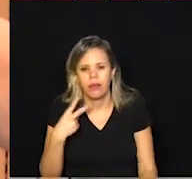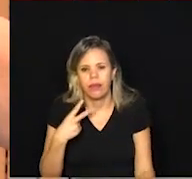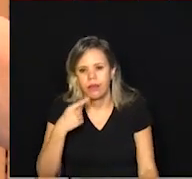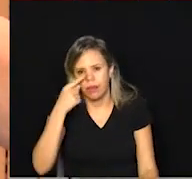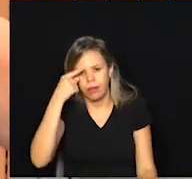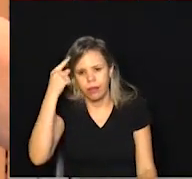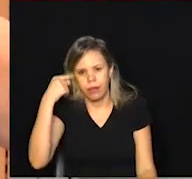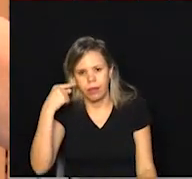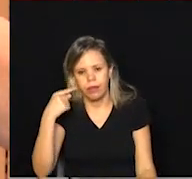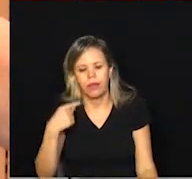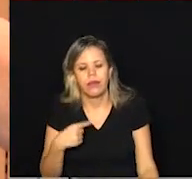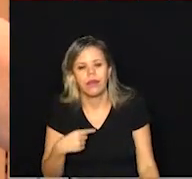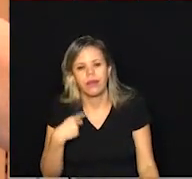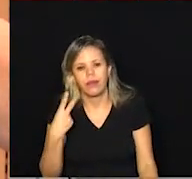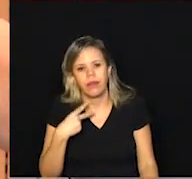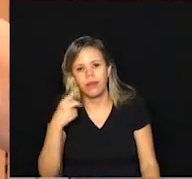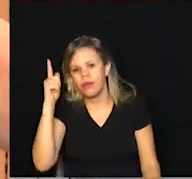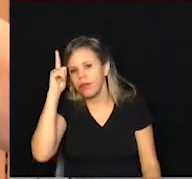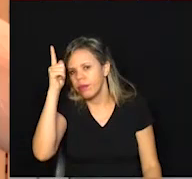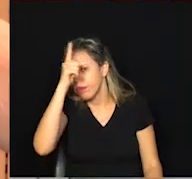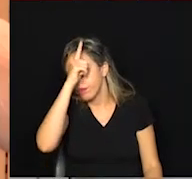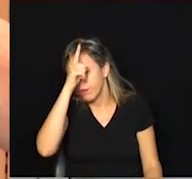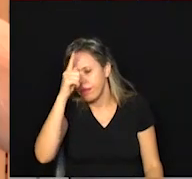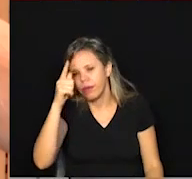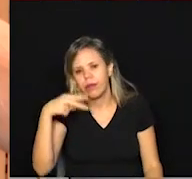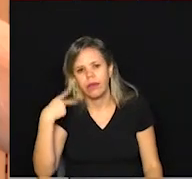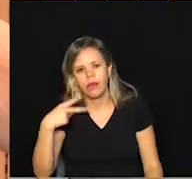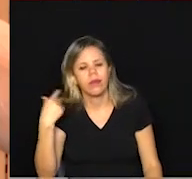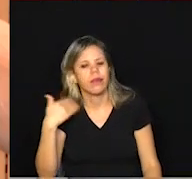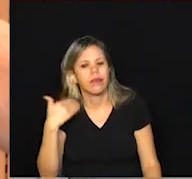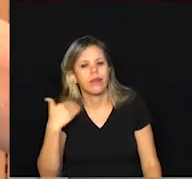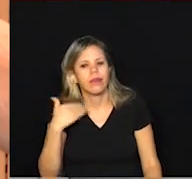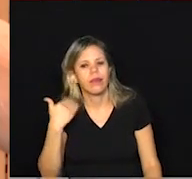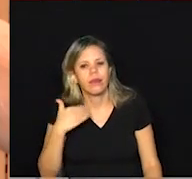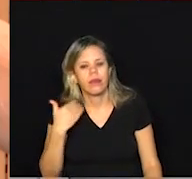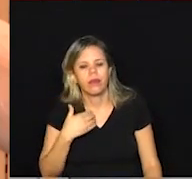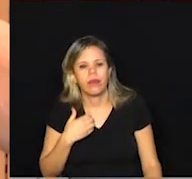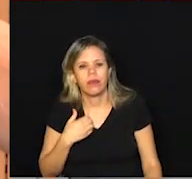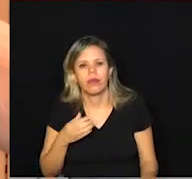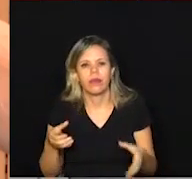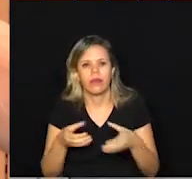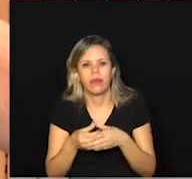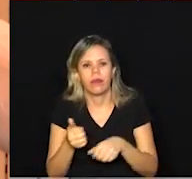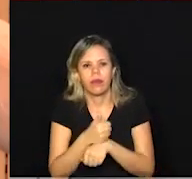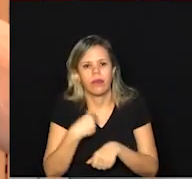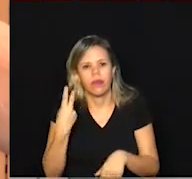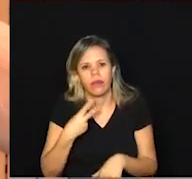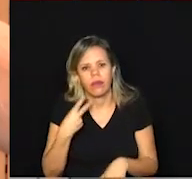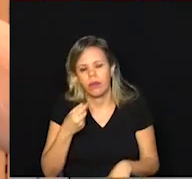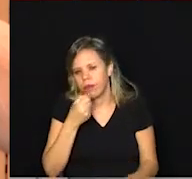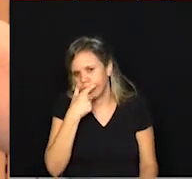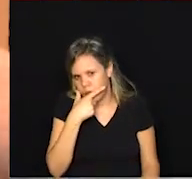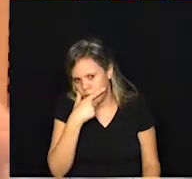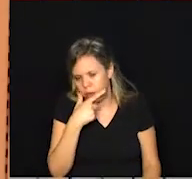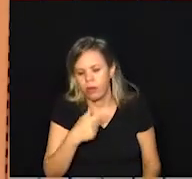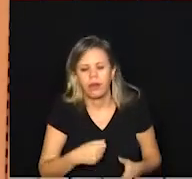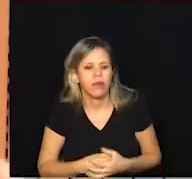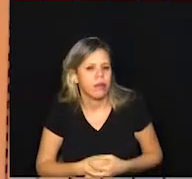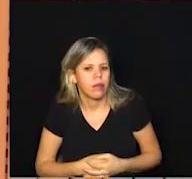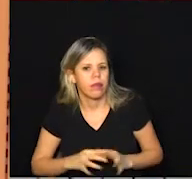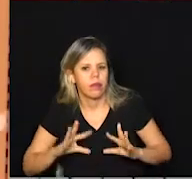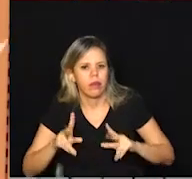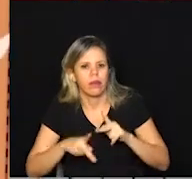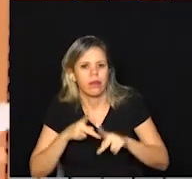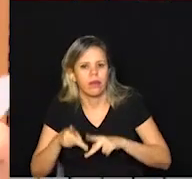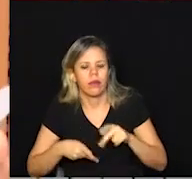Paola da do vereador Gustavo Pietra da vereadora Mariana a equipe do vereador marrom Cunha a